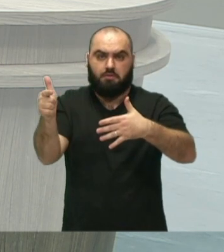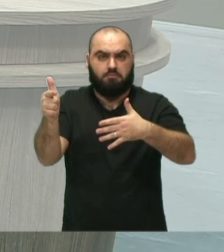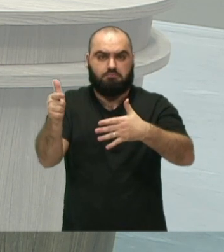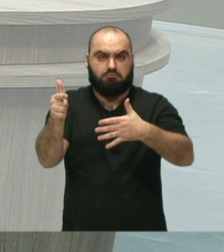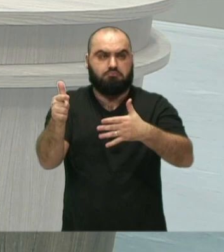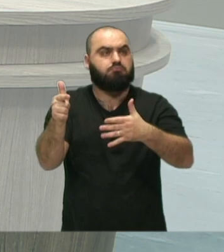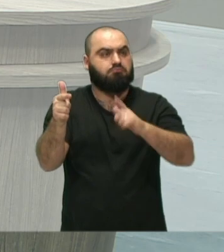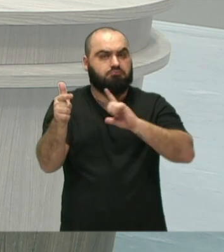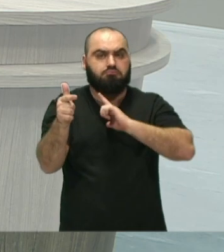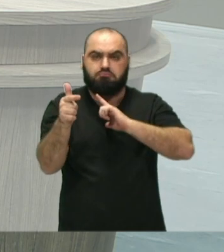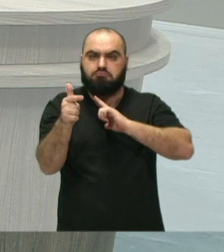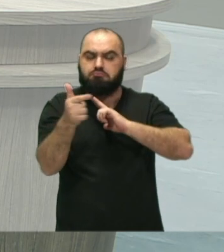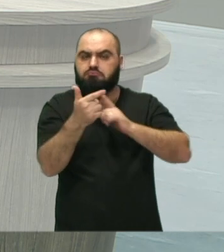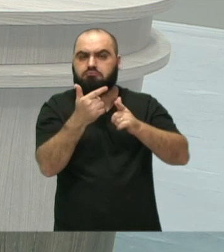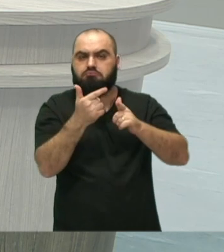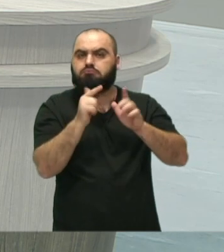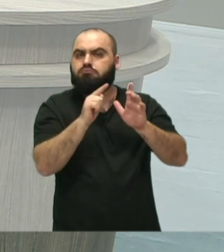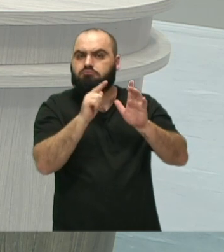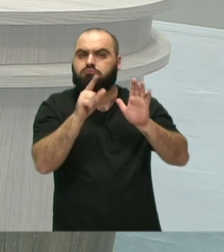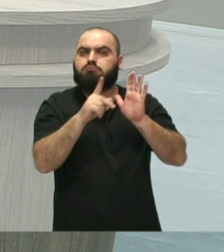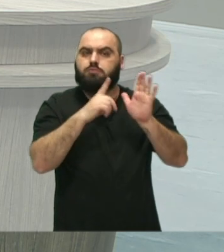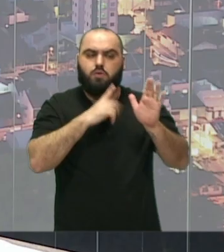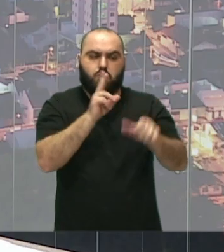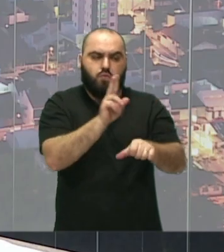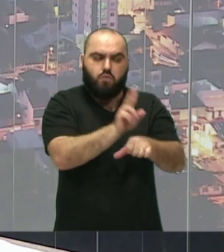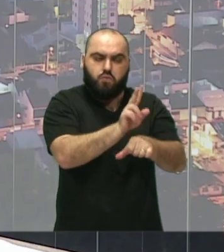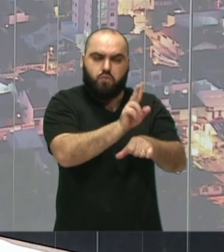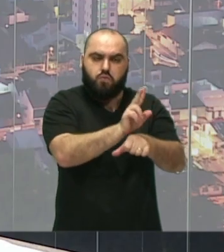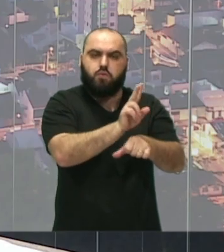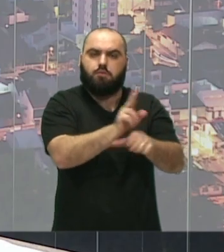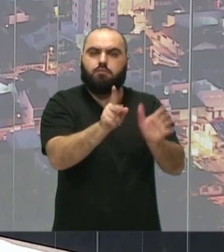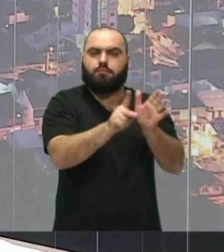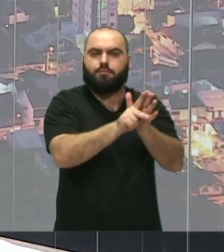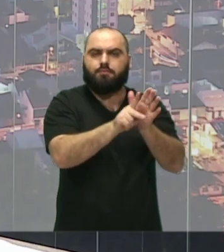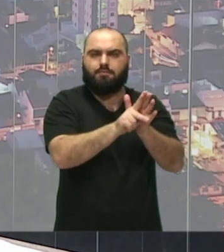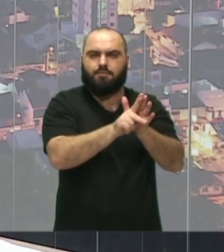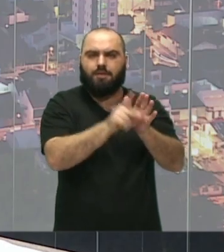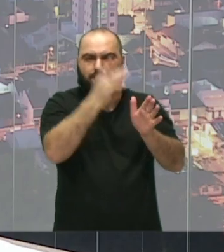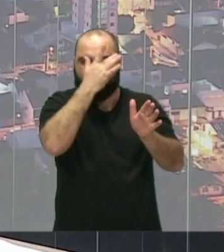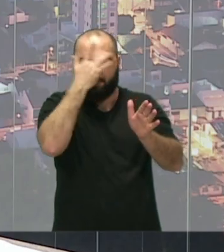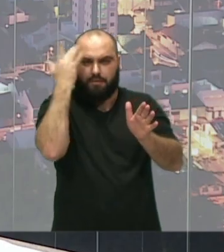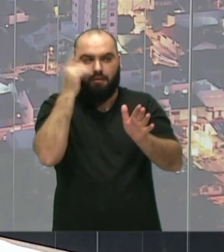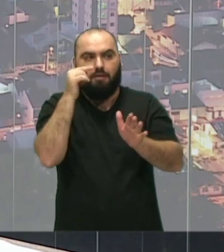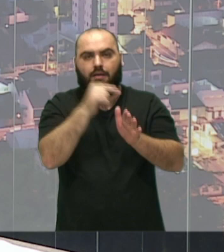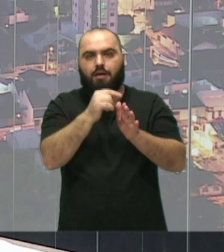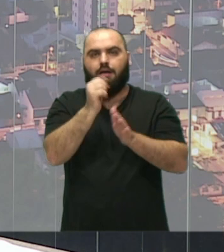têm muita preservação, principalmente o povo andino, né?